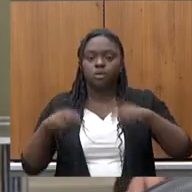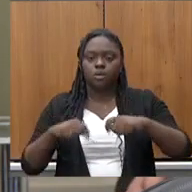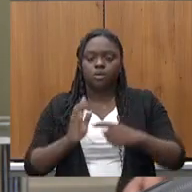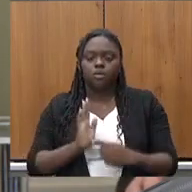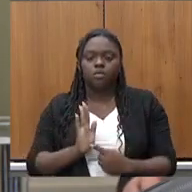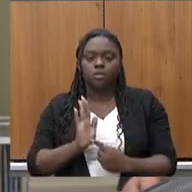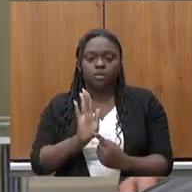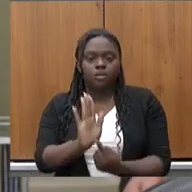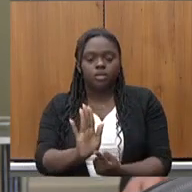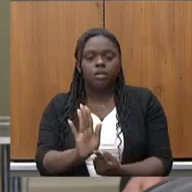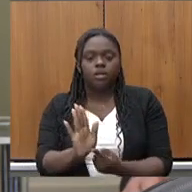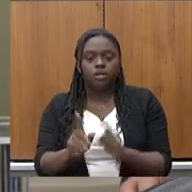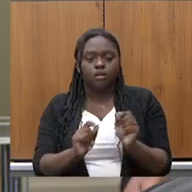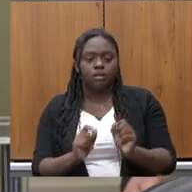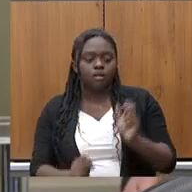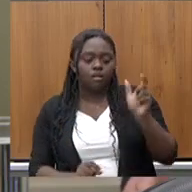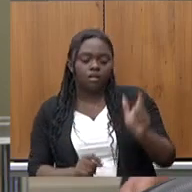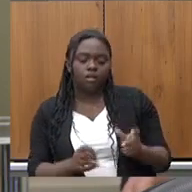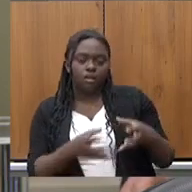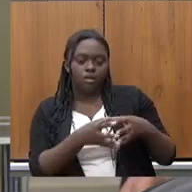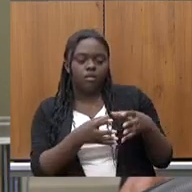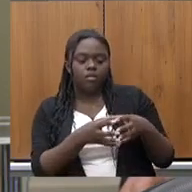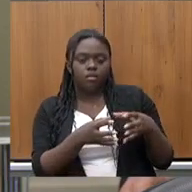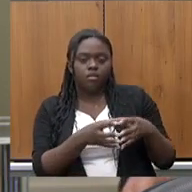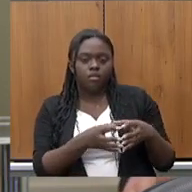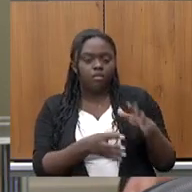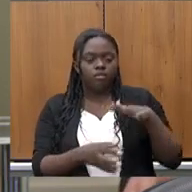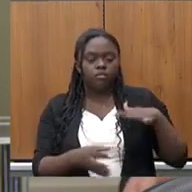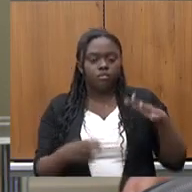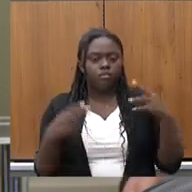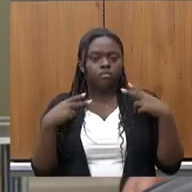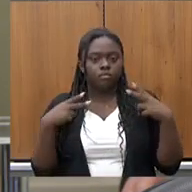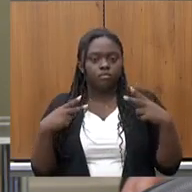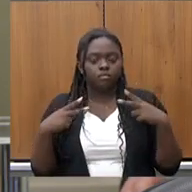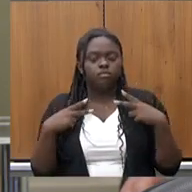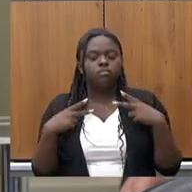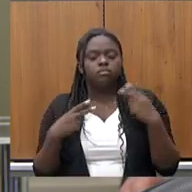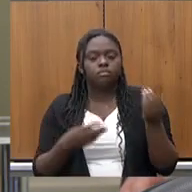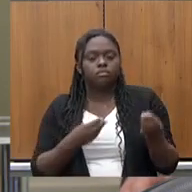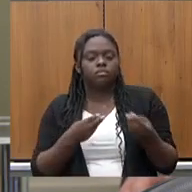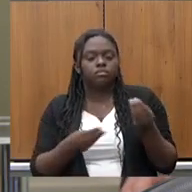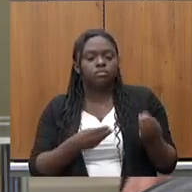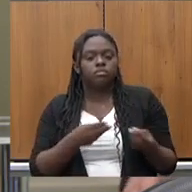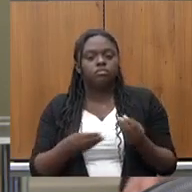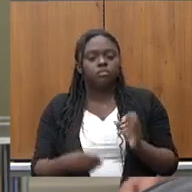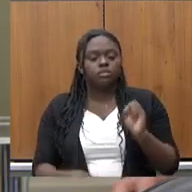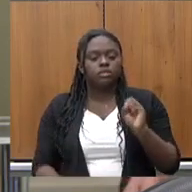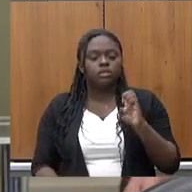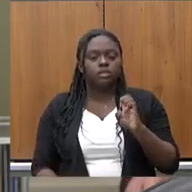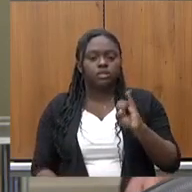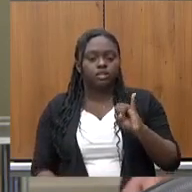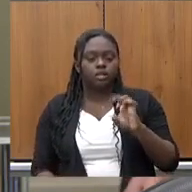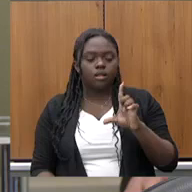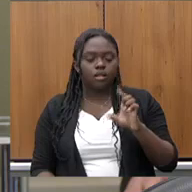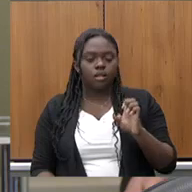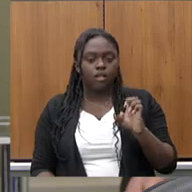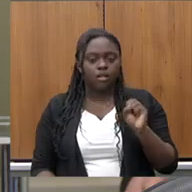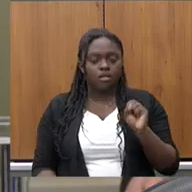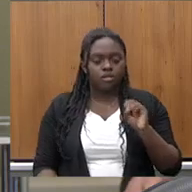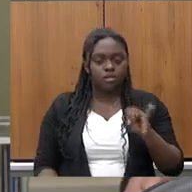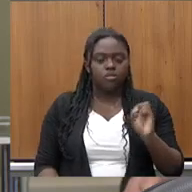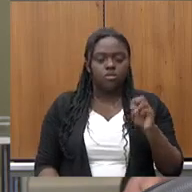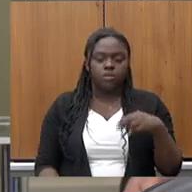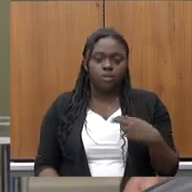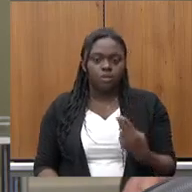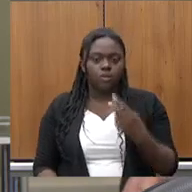na Comissão Extraordinária das Privatizações, através da plataforma Silésio, ou pessoalmente, requerimento contendo